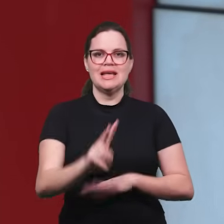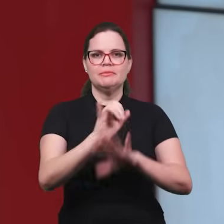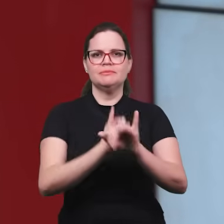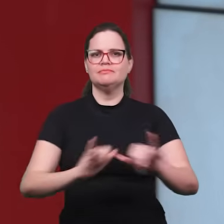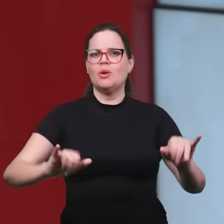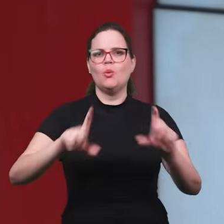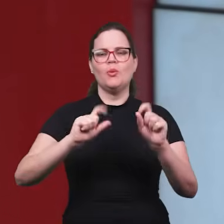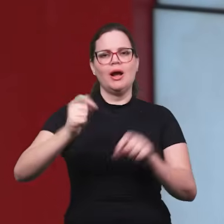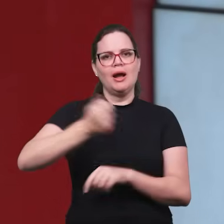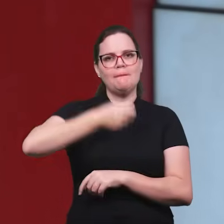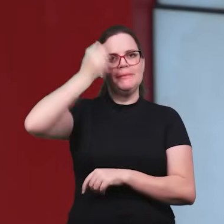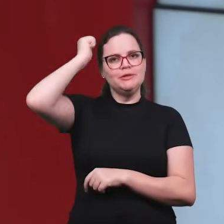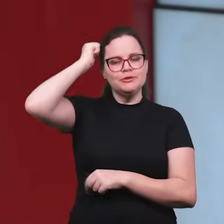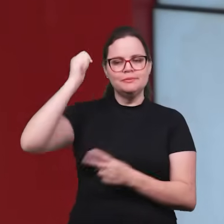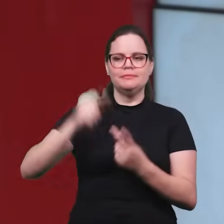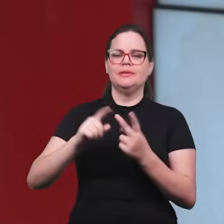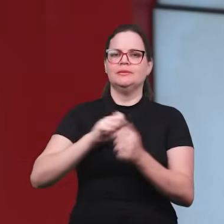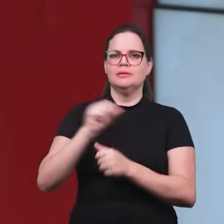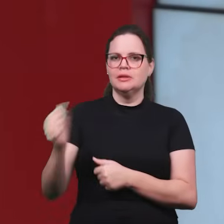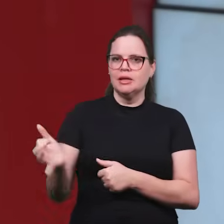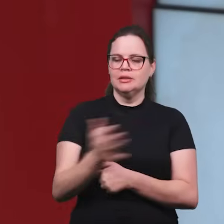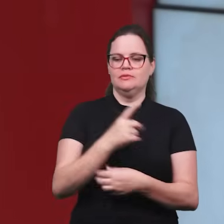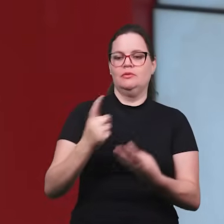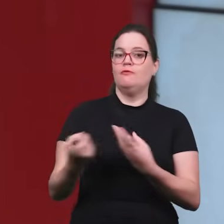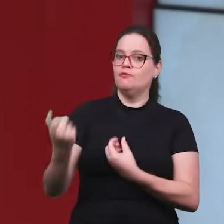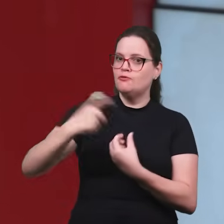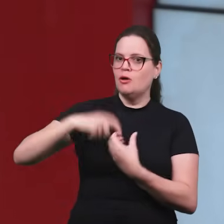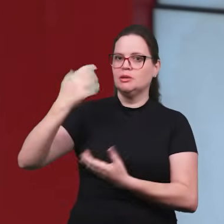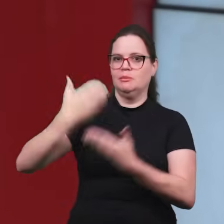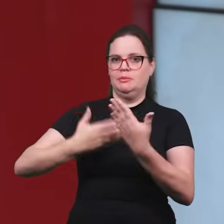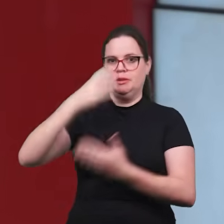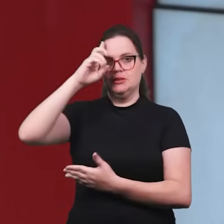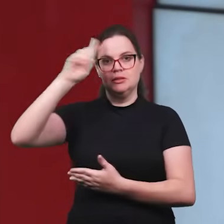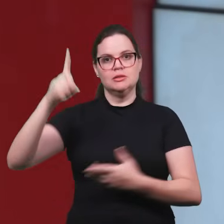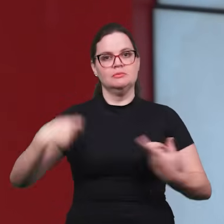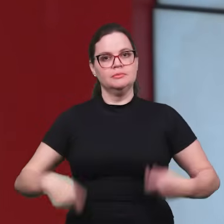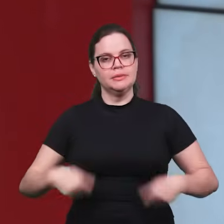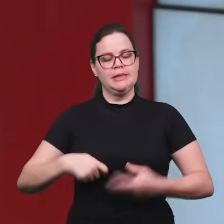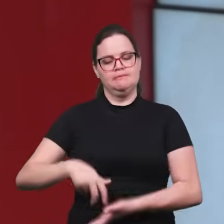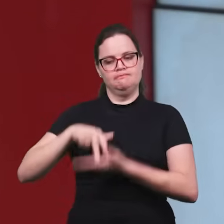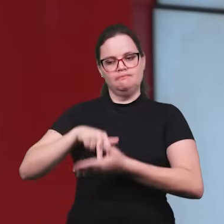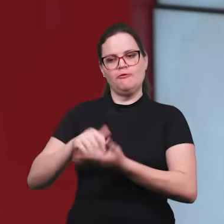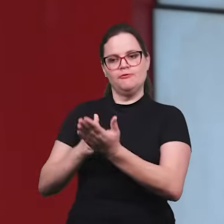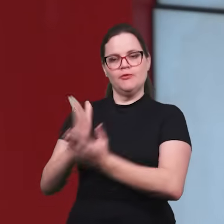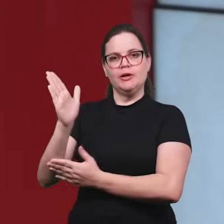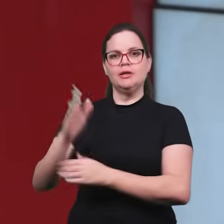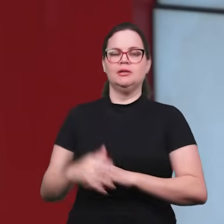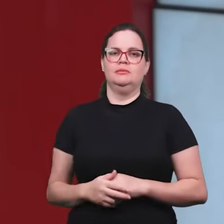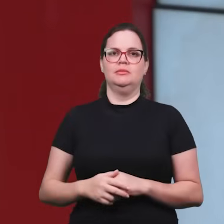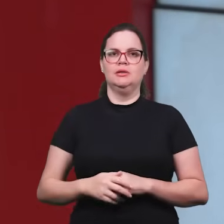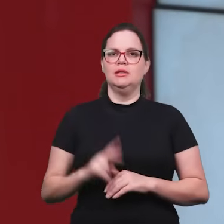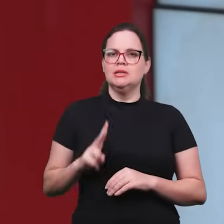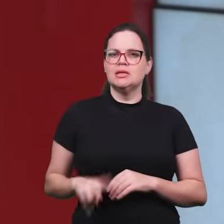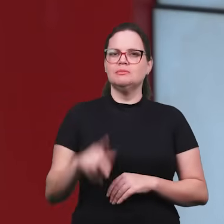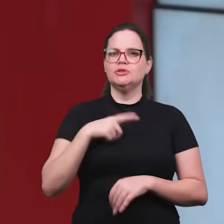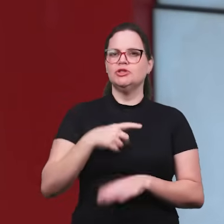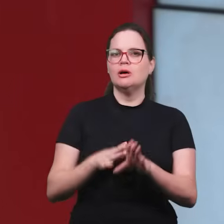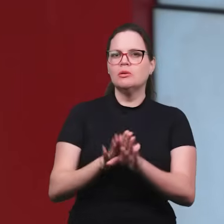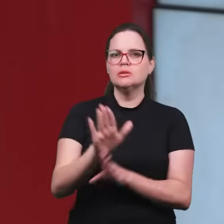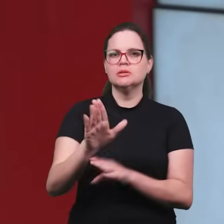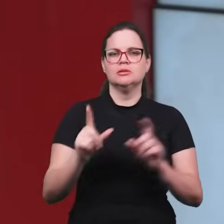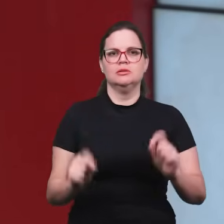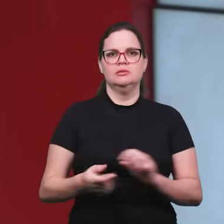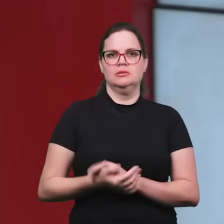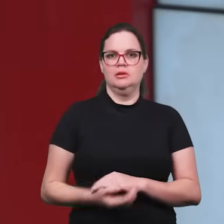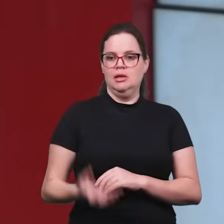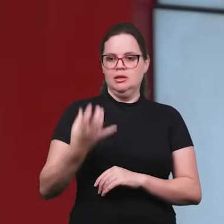Arrependimento, transformação, volta ao caminho, se coloca na posição, né? Eram muitas vezes palavras que demonstravam o quê?